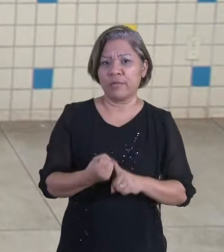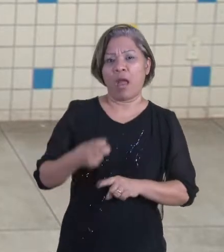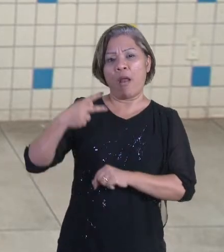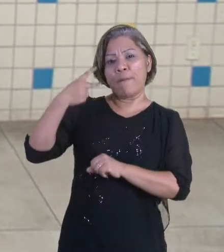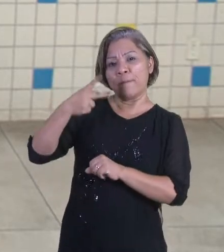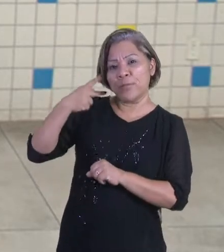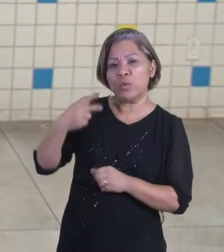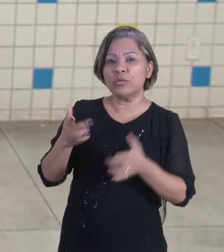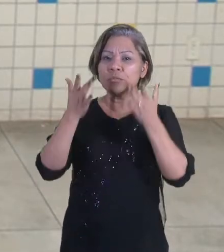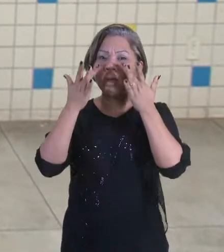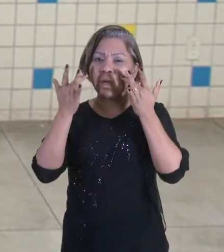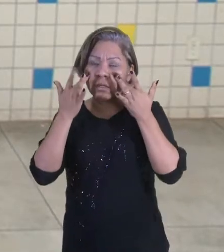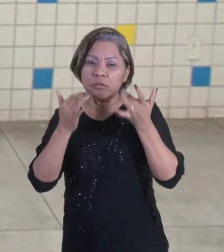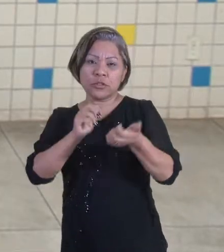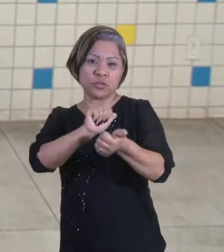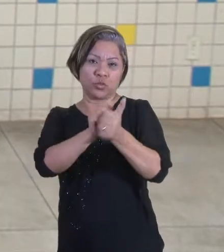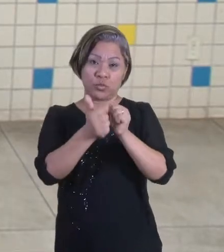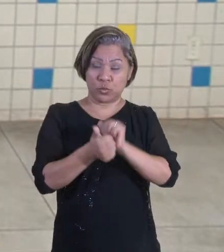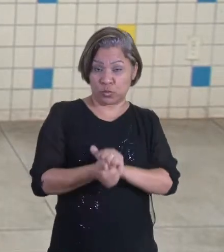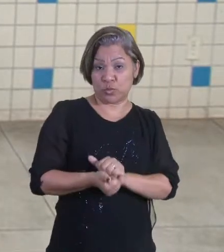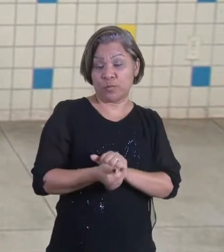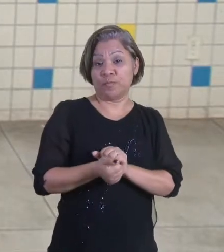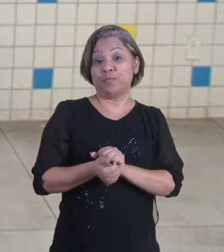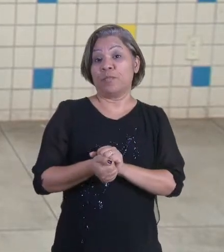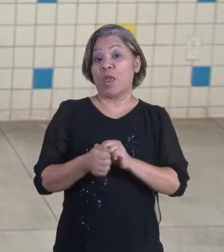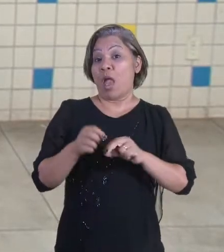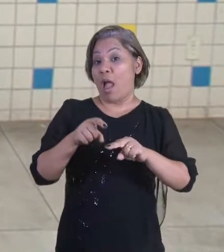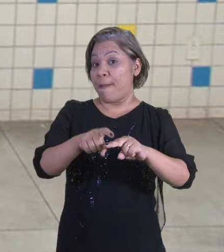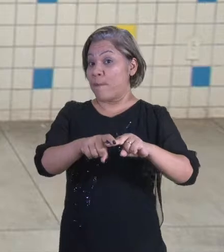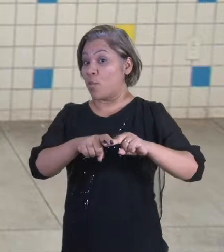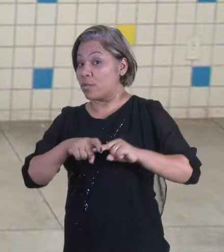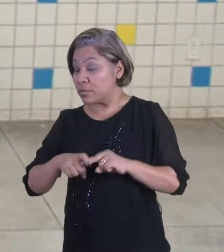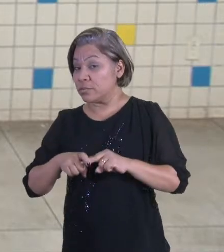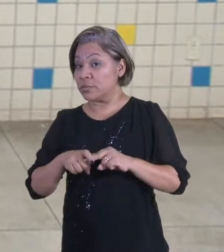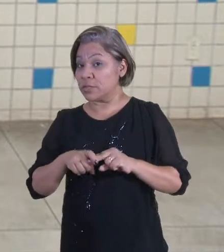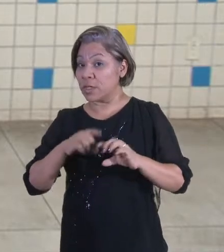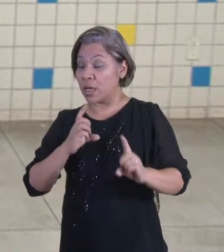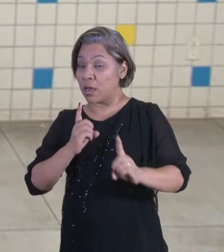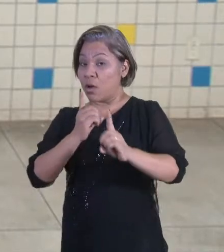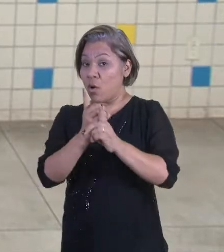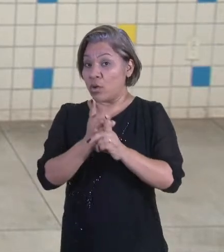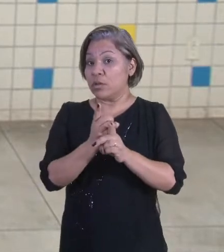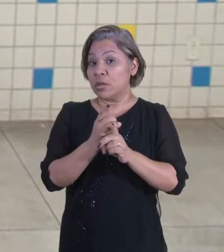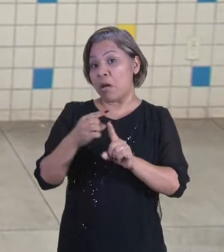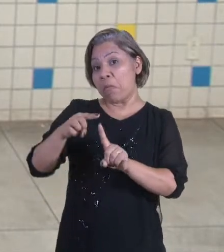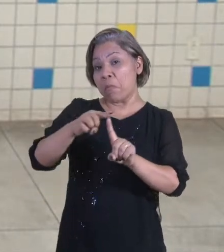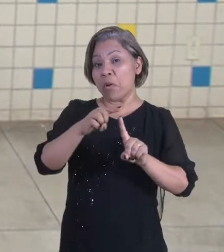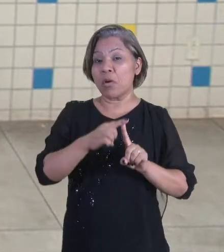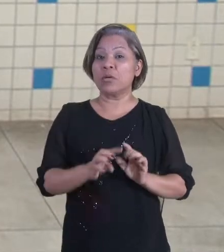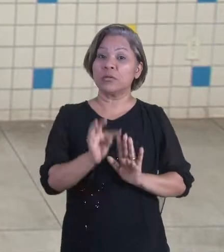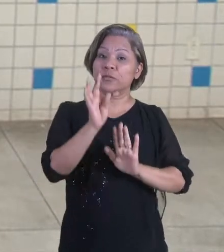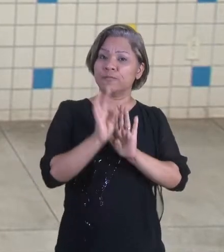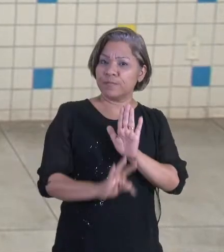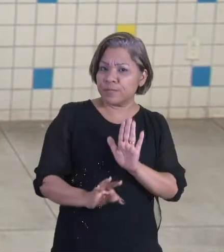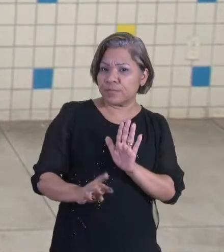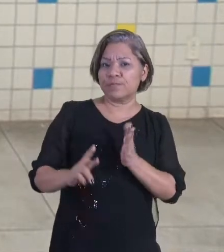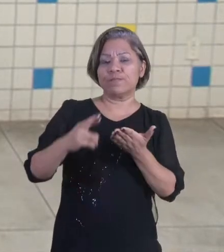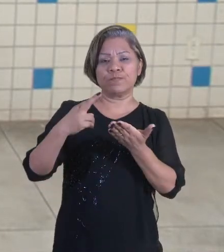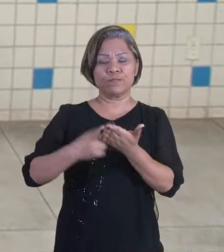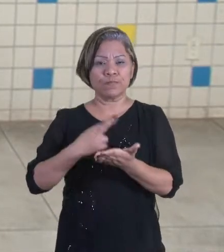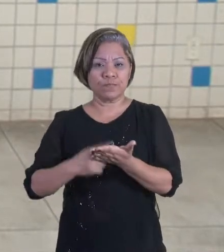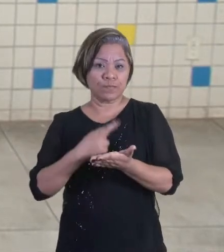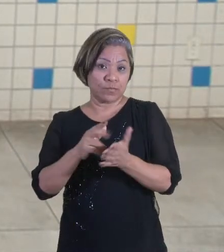artístico, esporte. Por esse motivo é que nós encontramos esses tipos de texto, geralmente em revistas